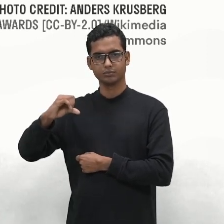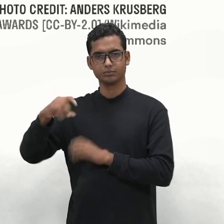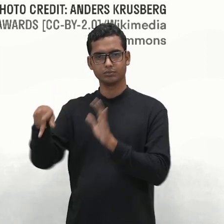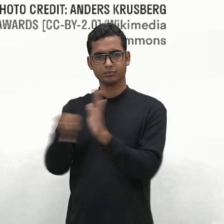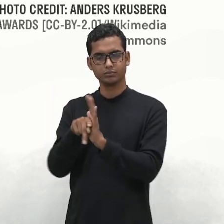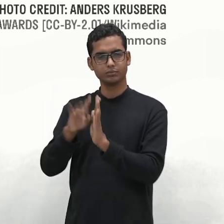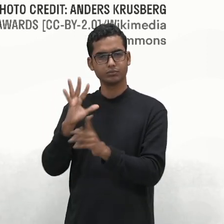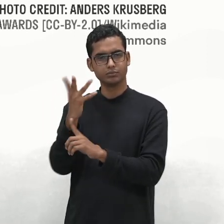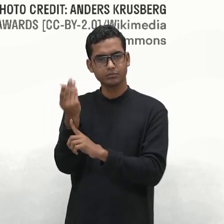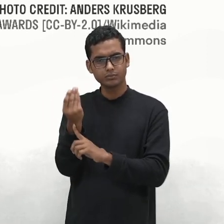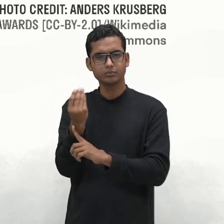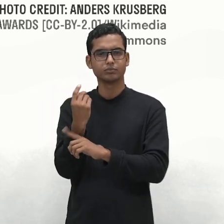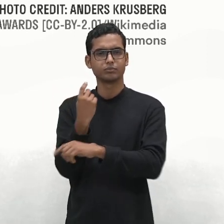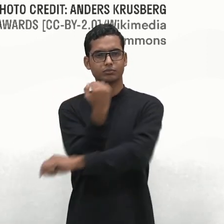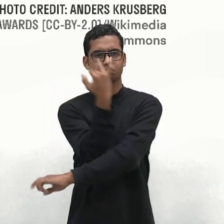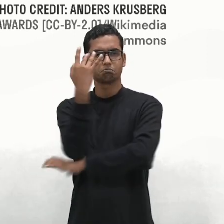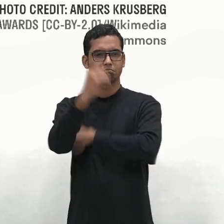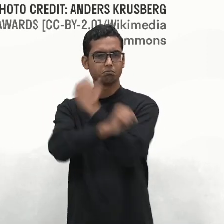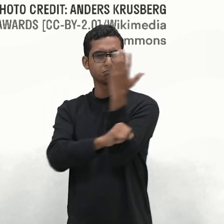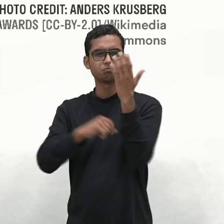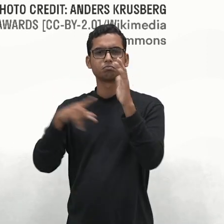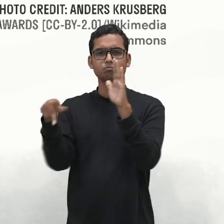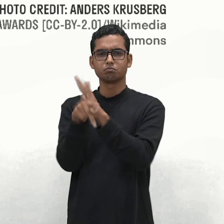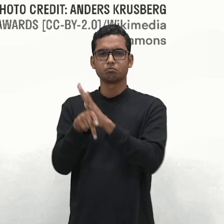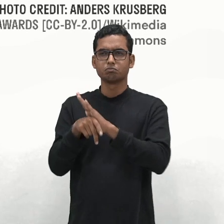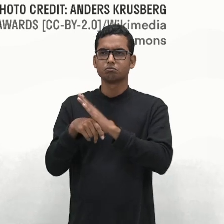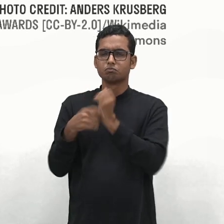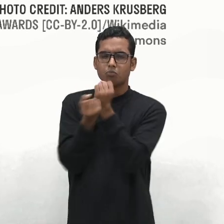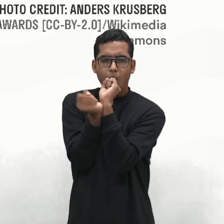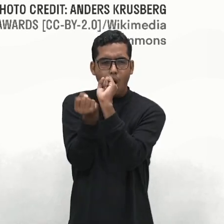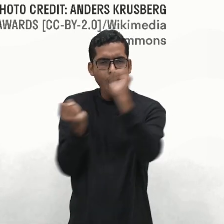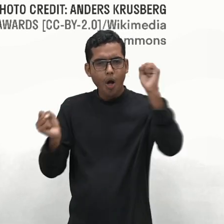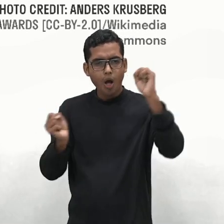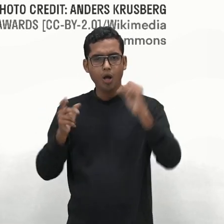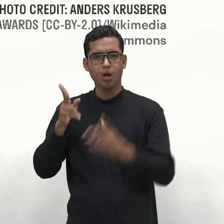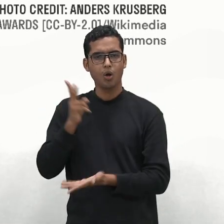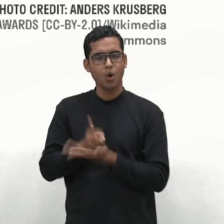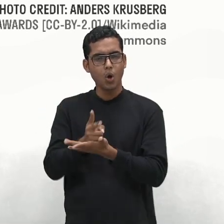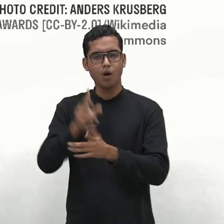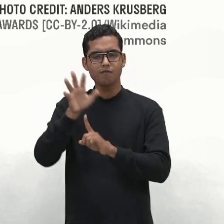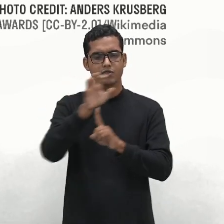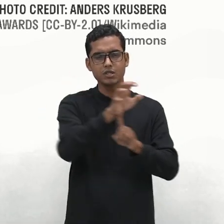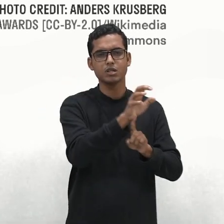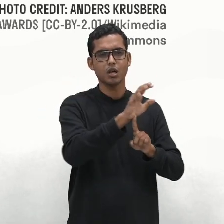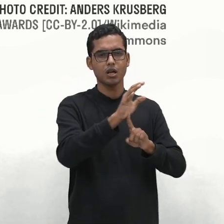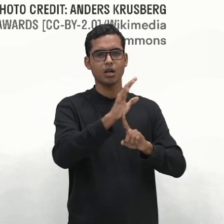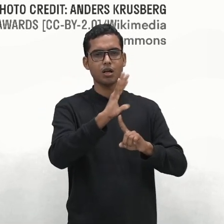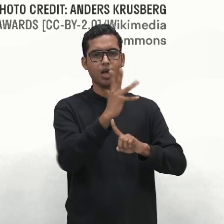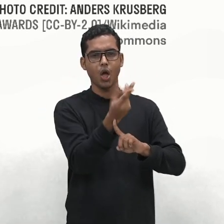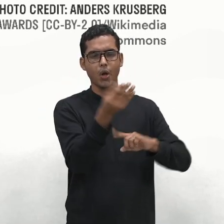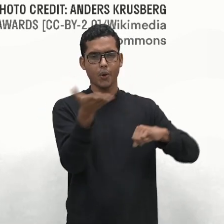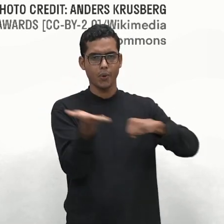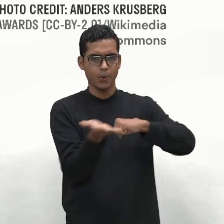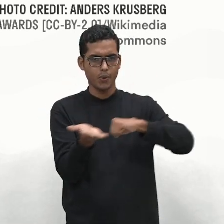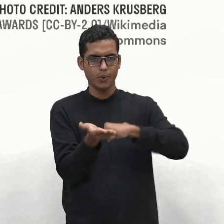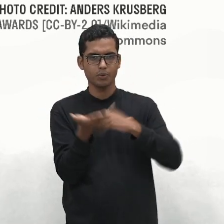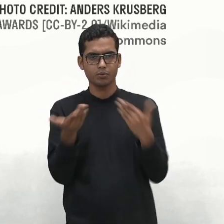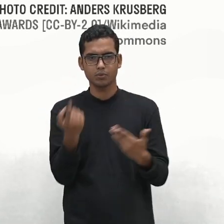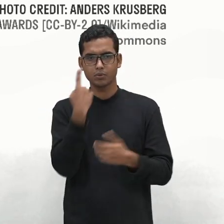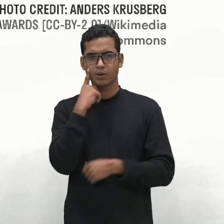instalações monumentais continuam a influenciar a arte contemporânea. Novamente, a palavra